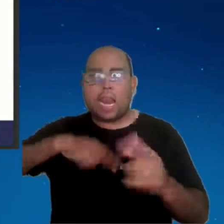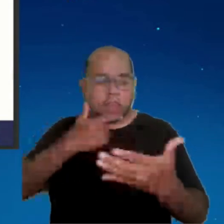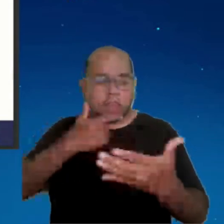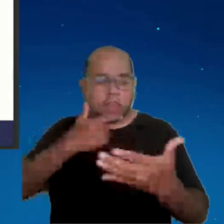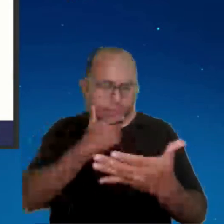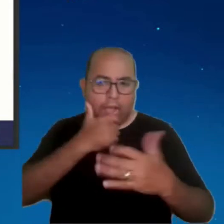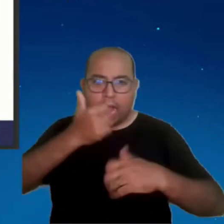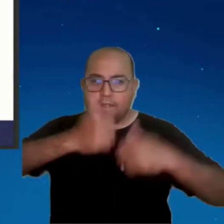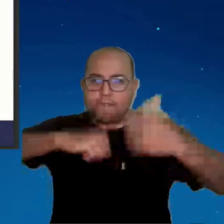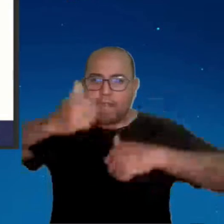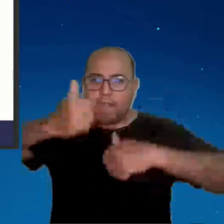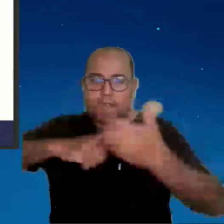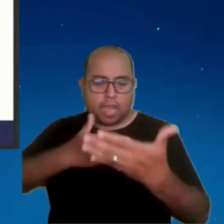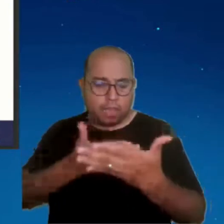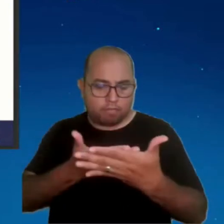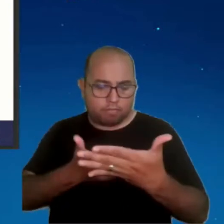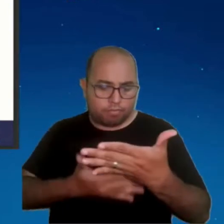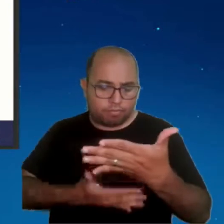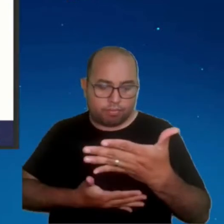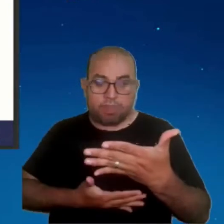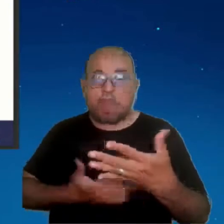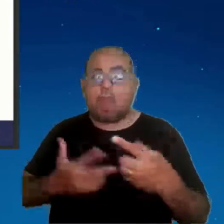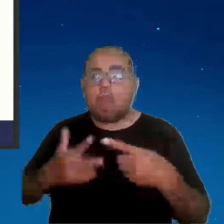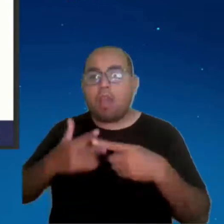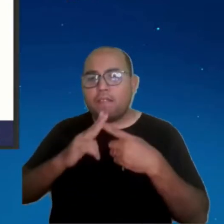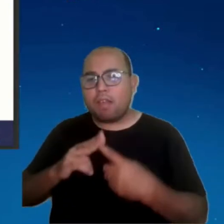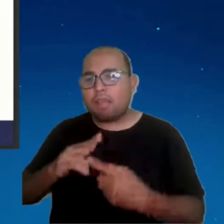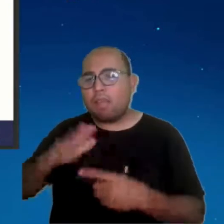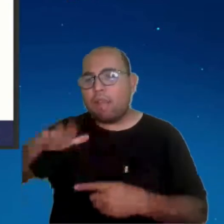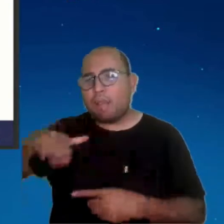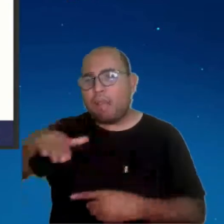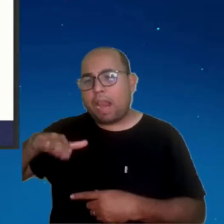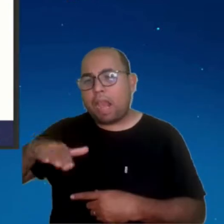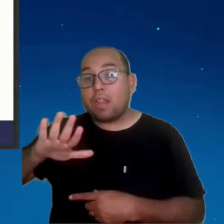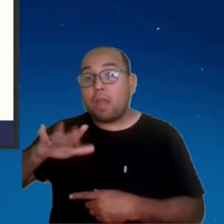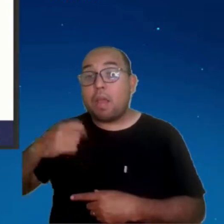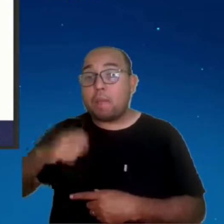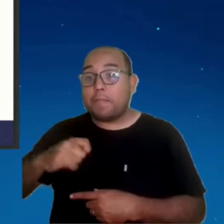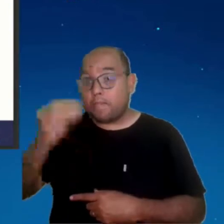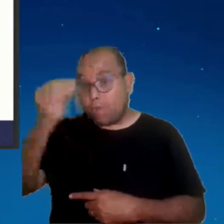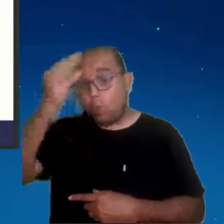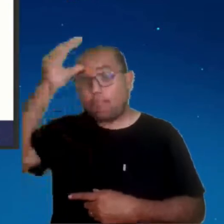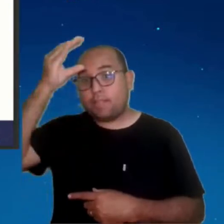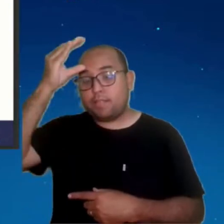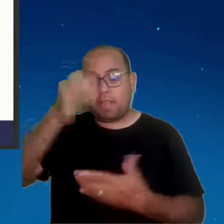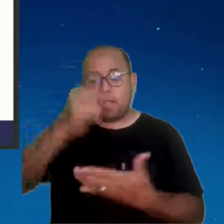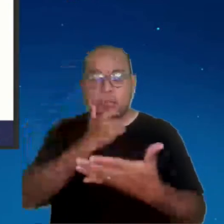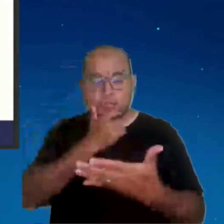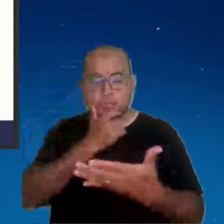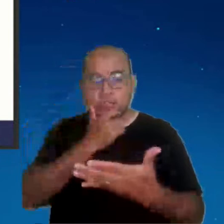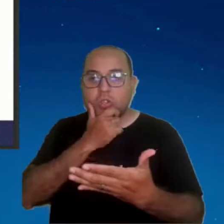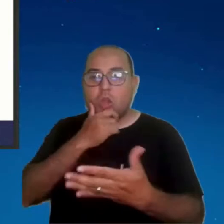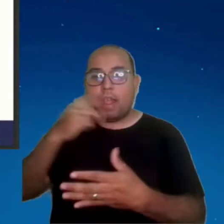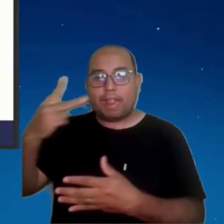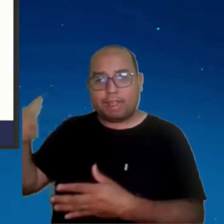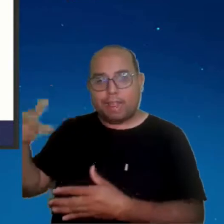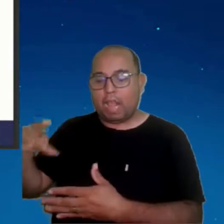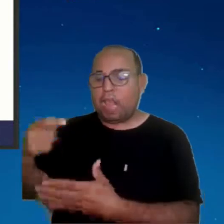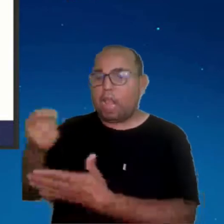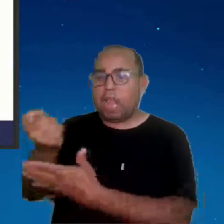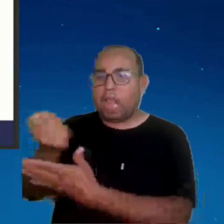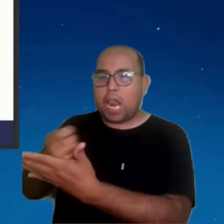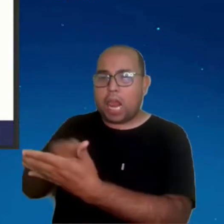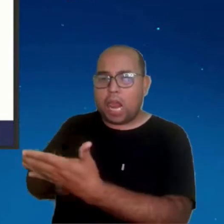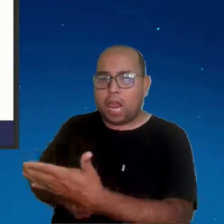isso é uma ferramenta que tem pouco custo, mas exige um pouco de conhecimento. mas dá para fazer. Eu, por exemplo,